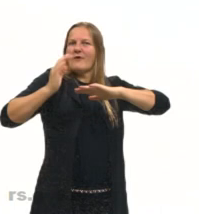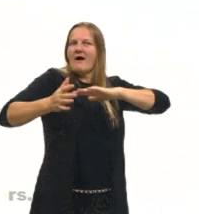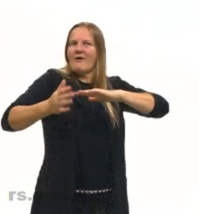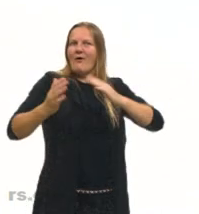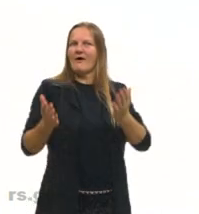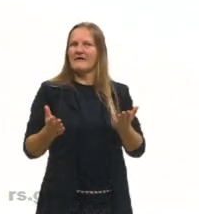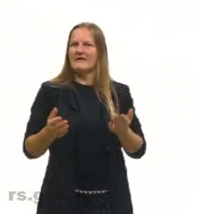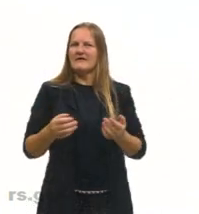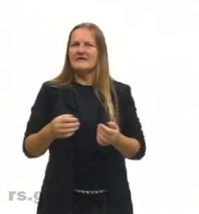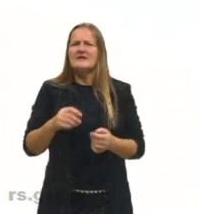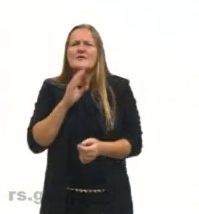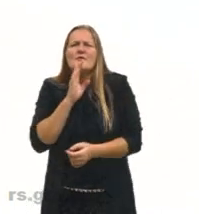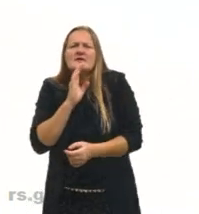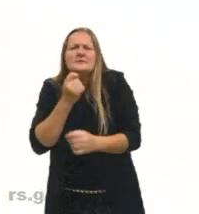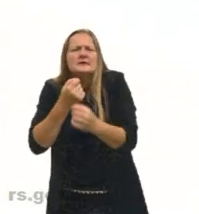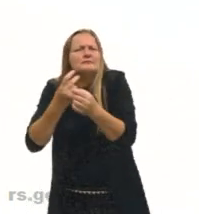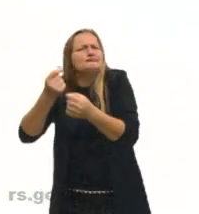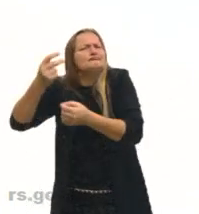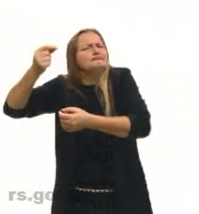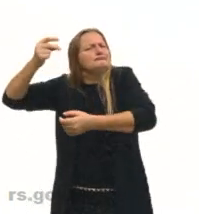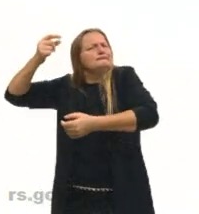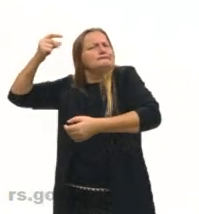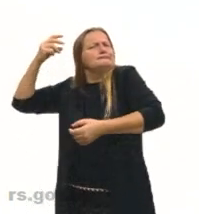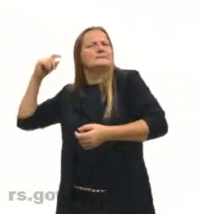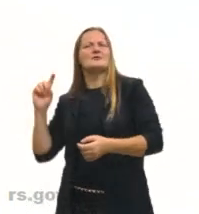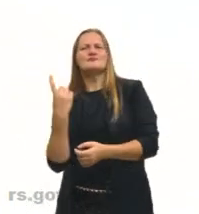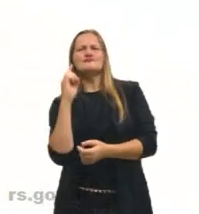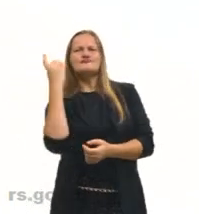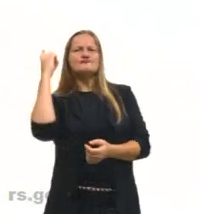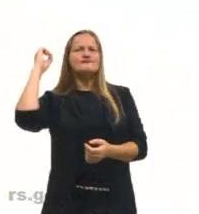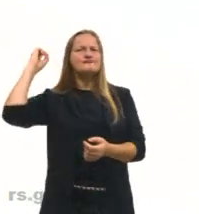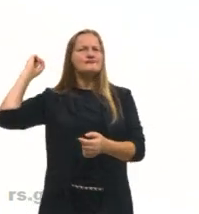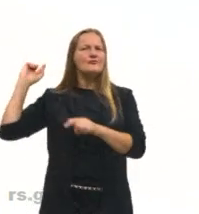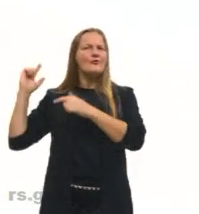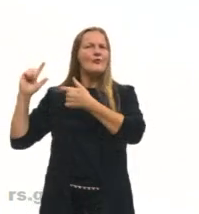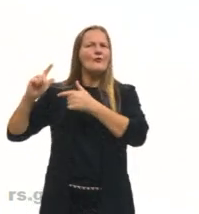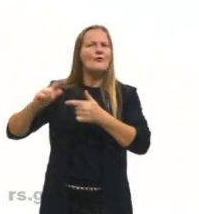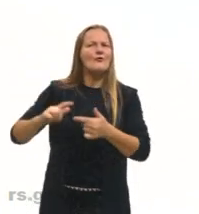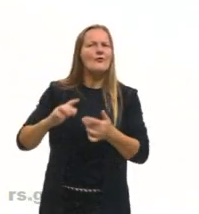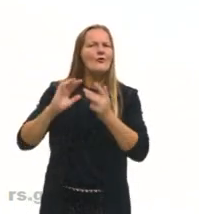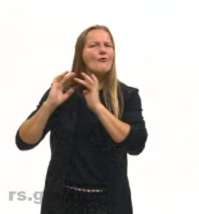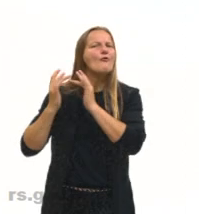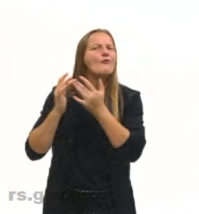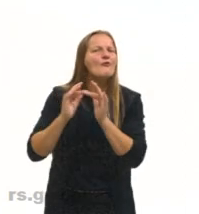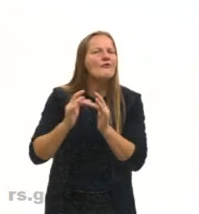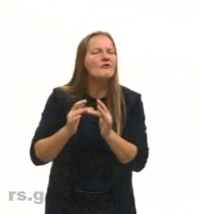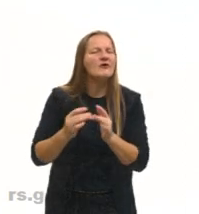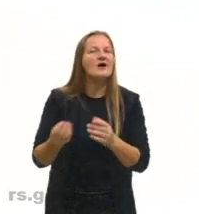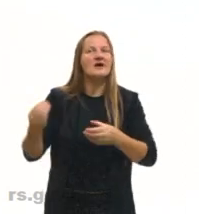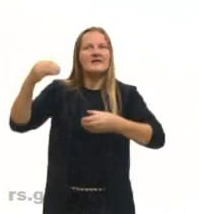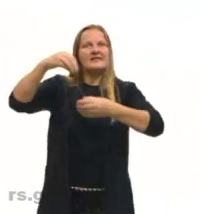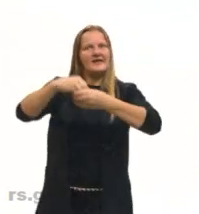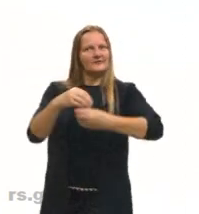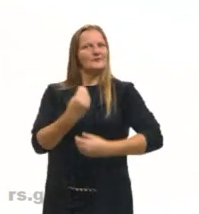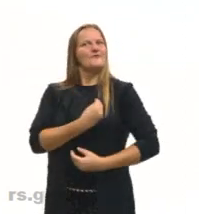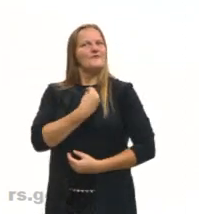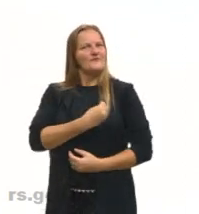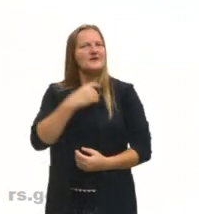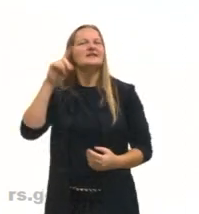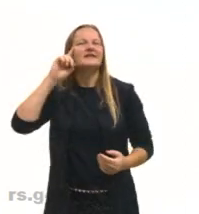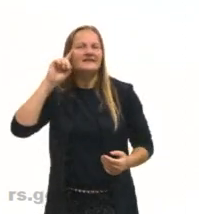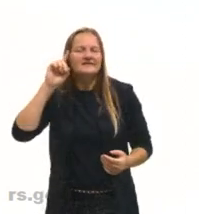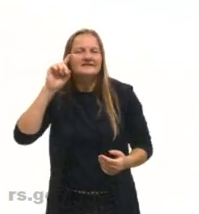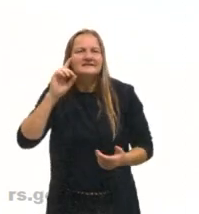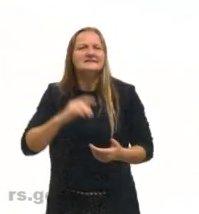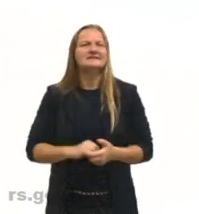mais antigos né que eles conhecimentos mais clássicos vão fazer parte aí do meu cotidiano tá gozado a